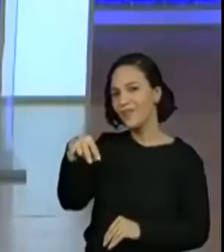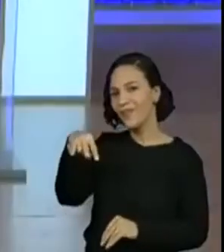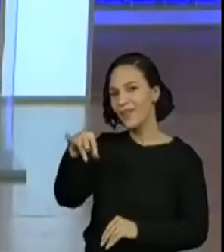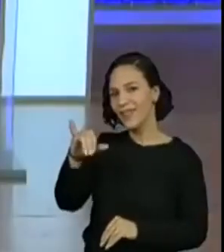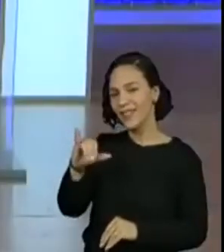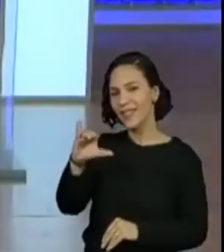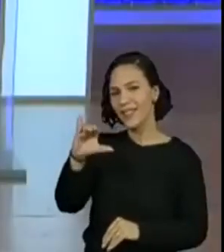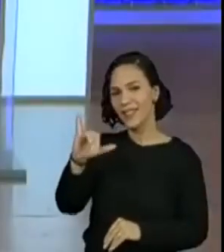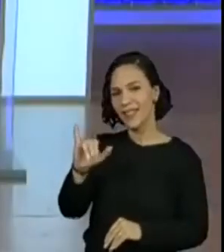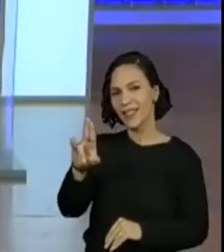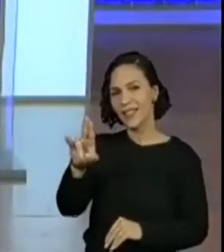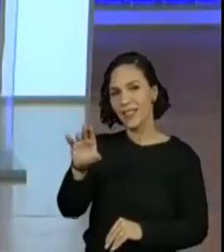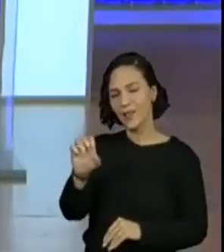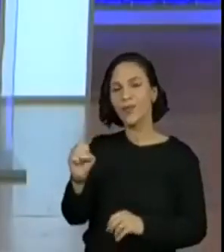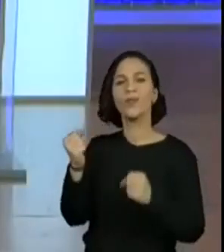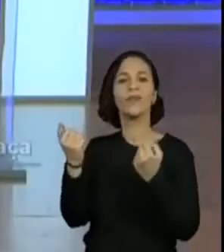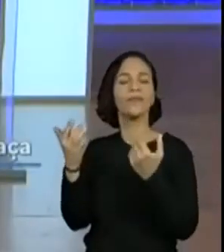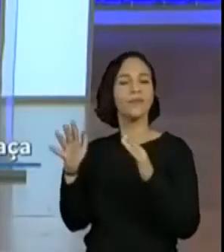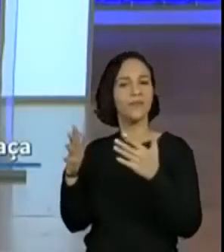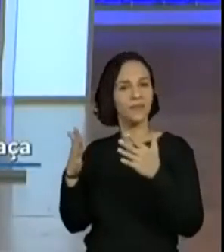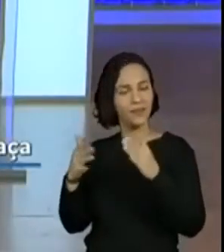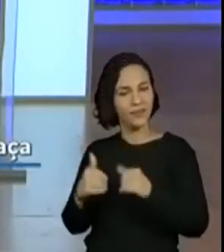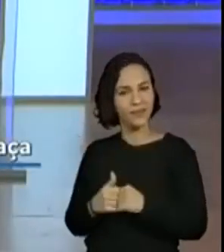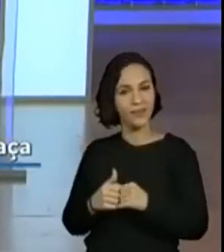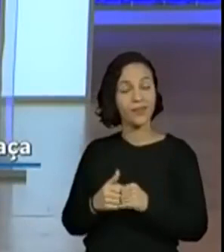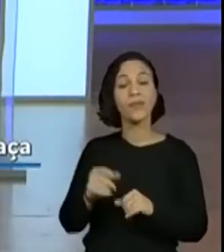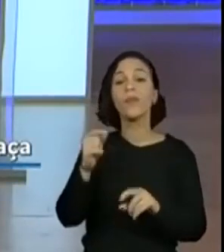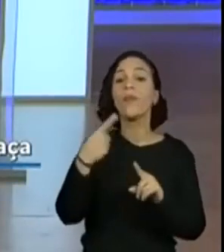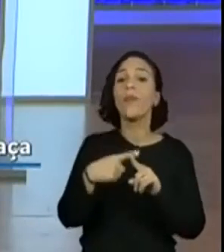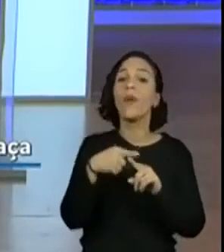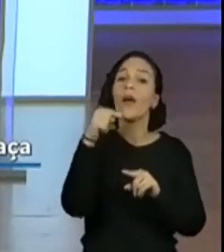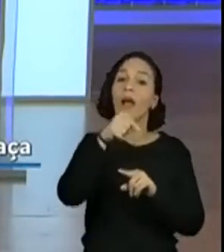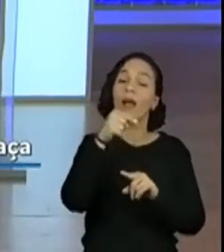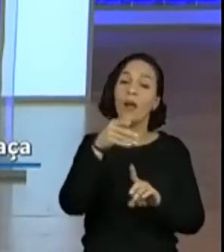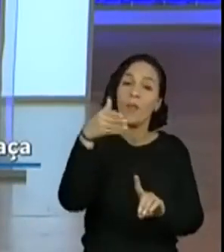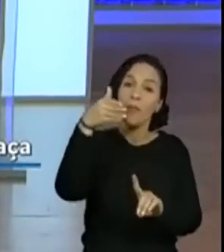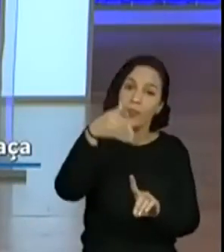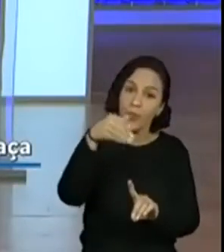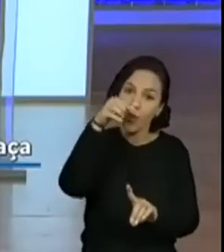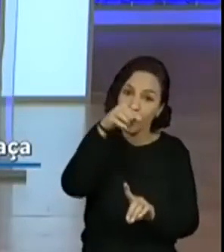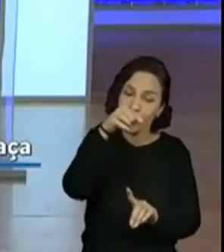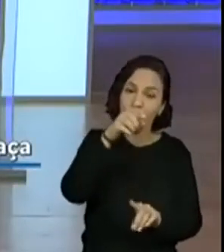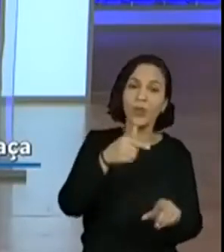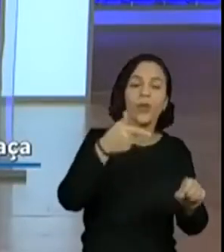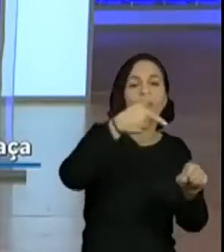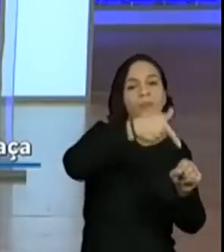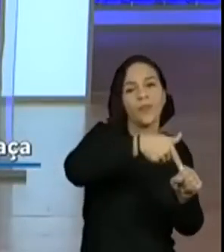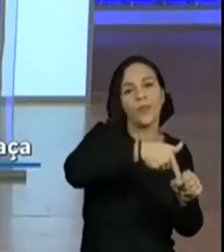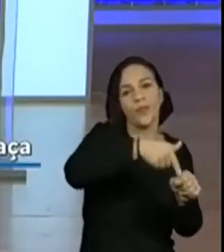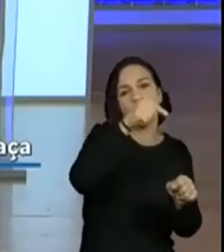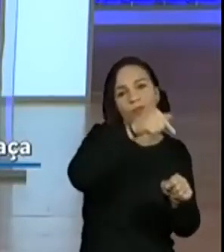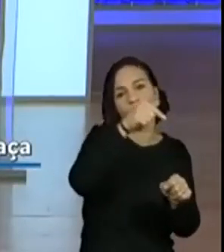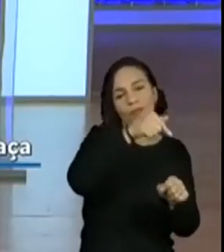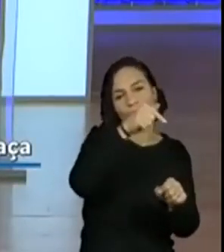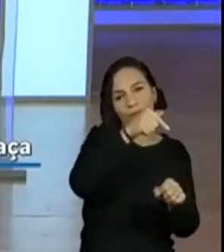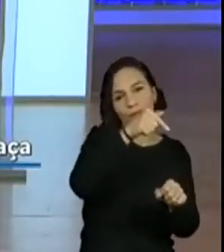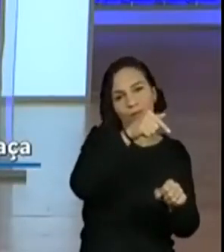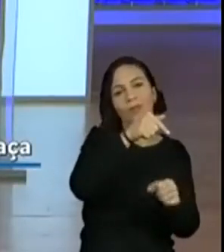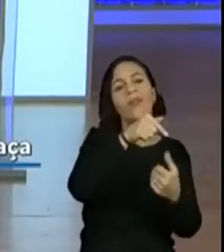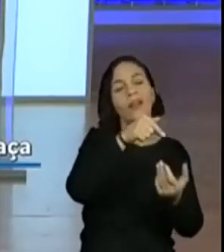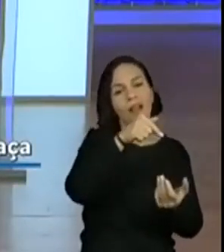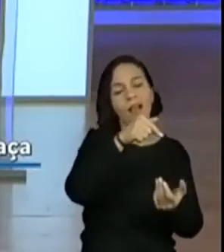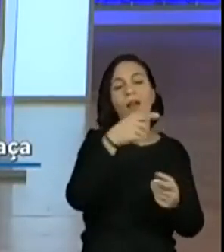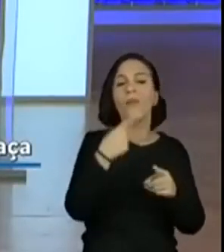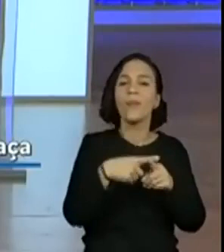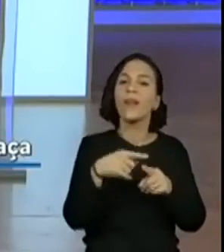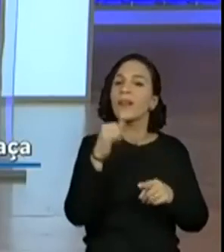mais perto ali do posto. Isso. E o referencial é o posto, nesse momento, para as crianças entenderem. Que a gente achou,